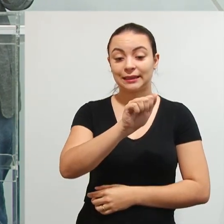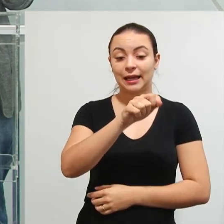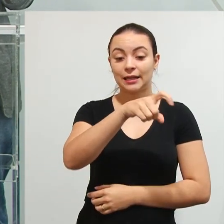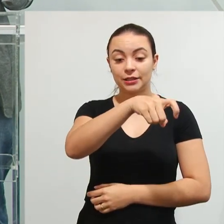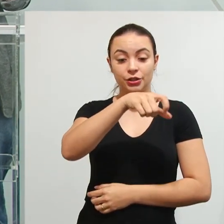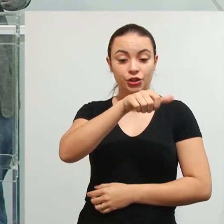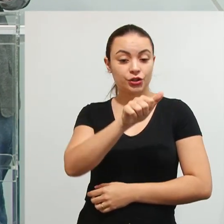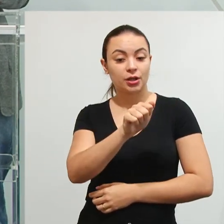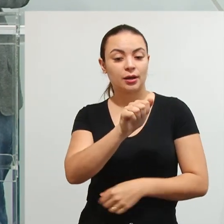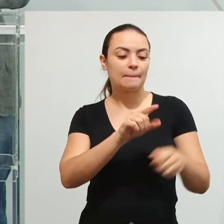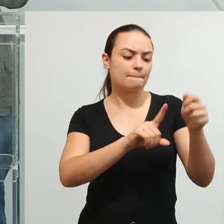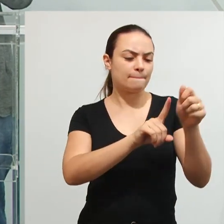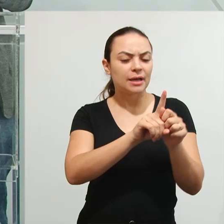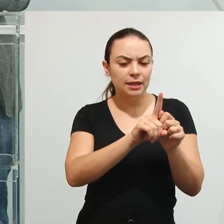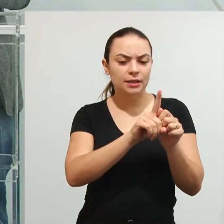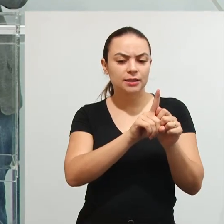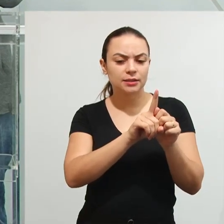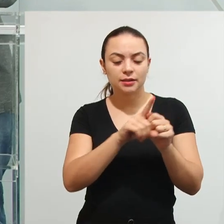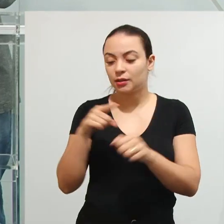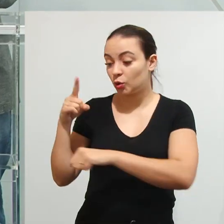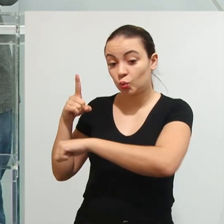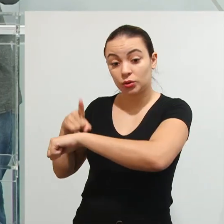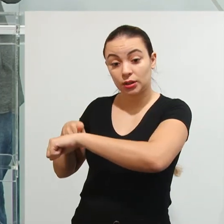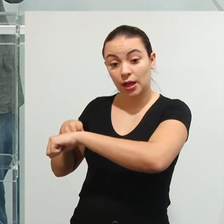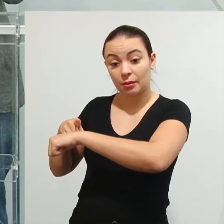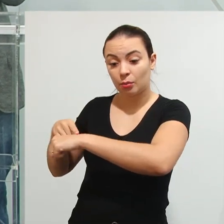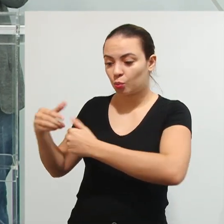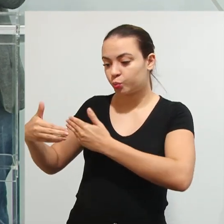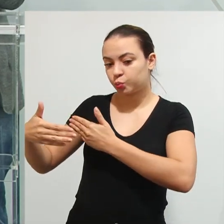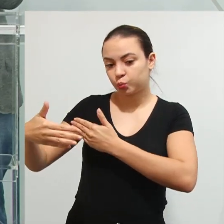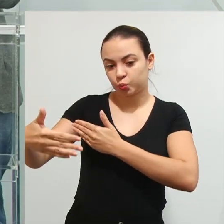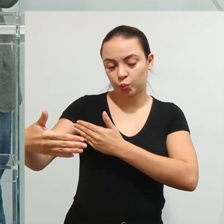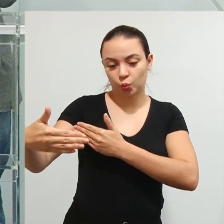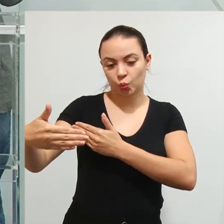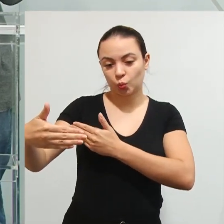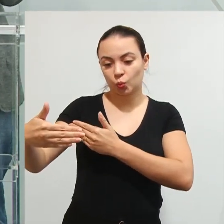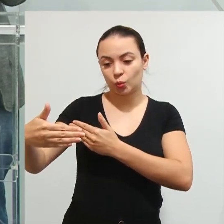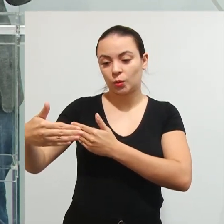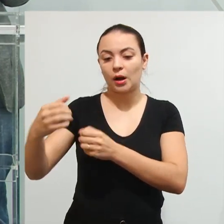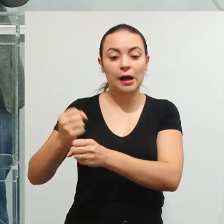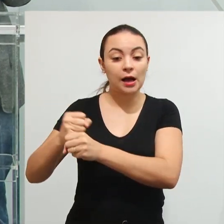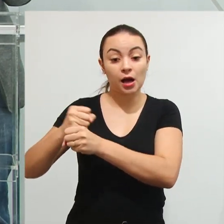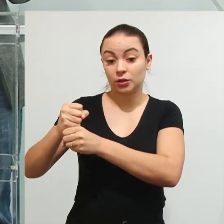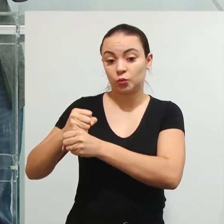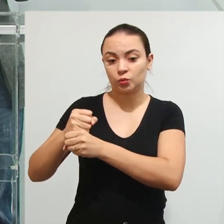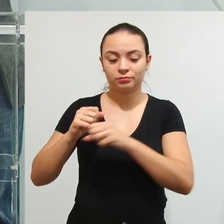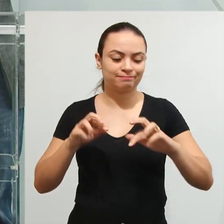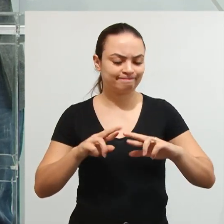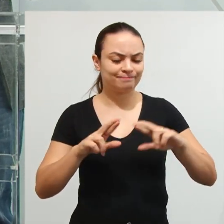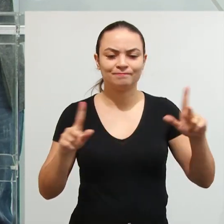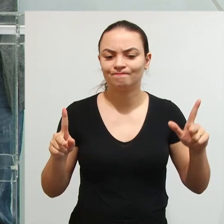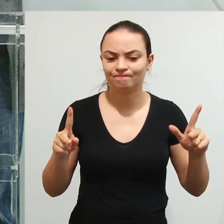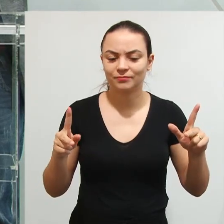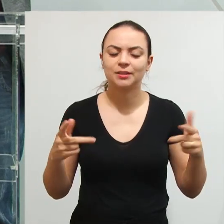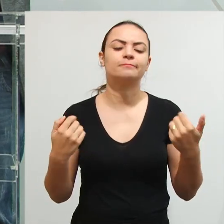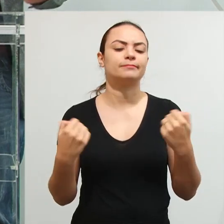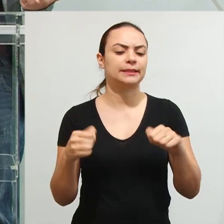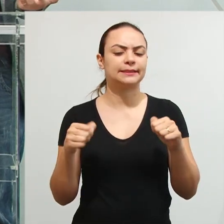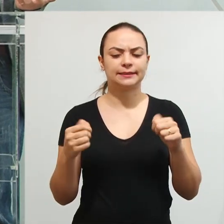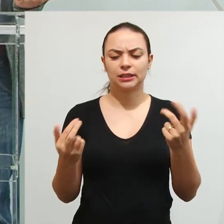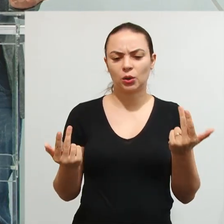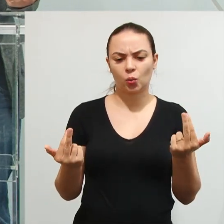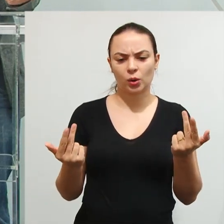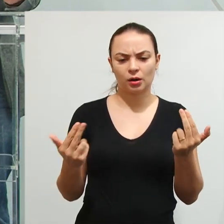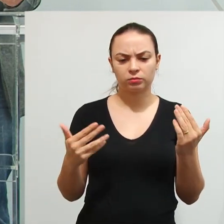o tempo mensal então na dúvida se for possível mexa com tempo que a mesma forma que a gente converte tempos vai